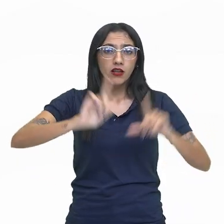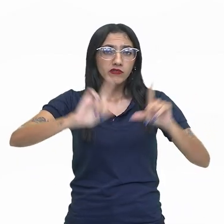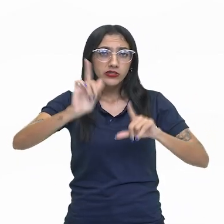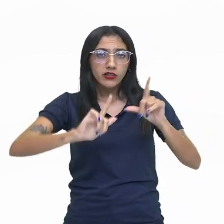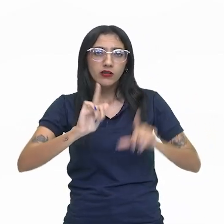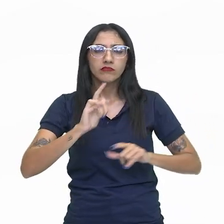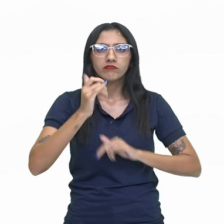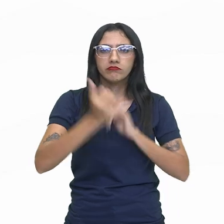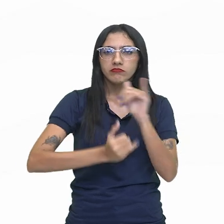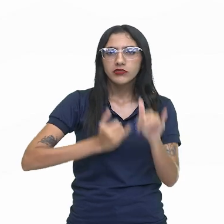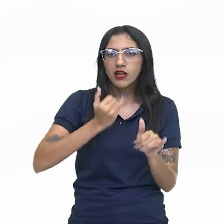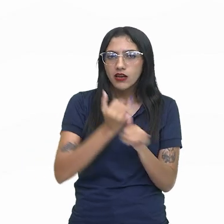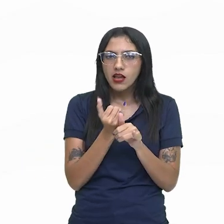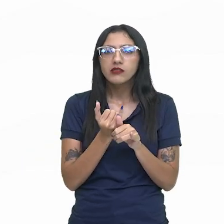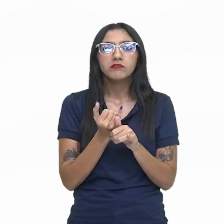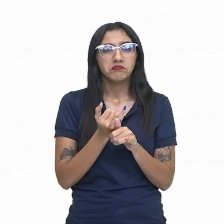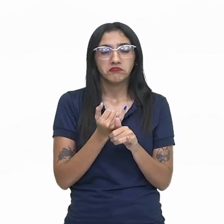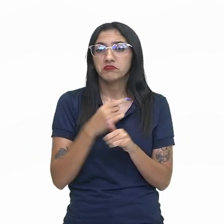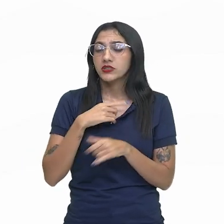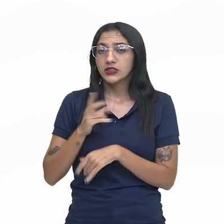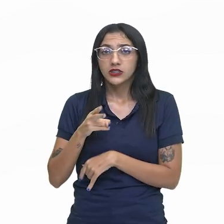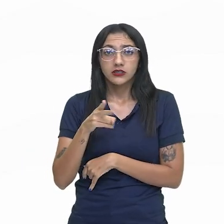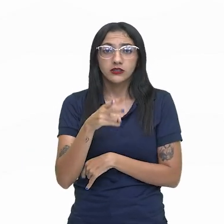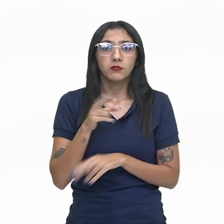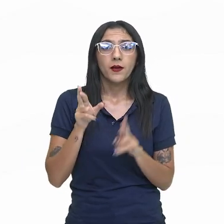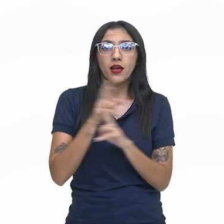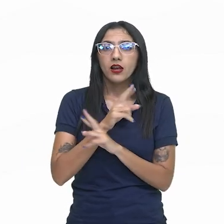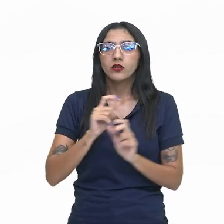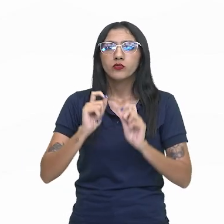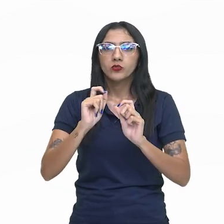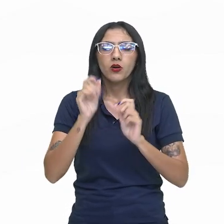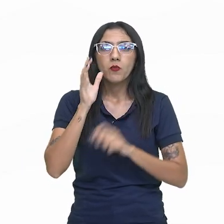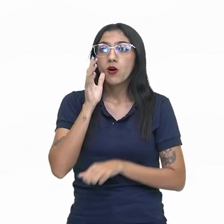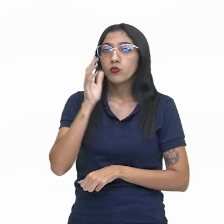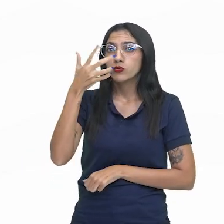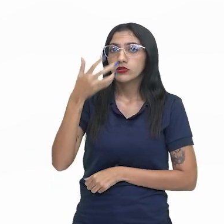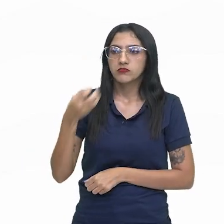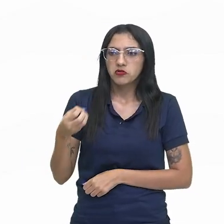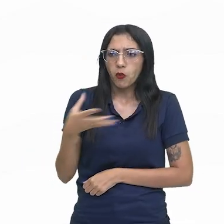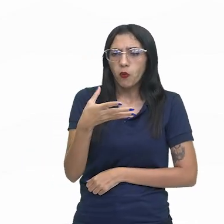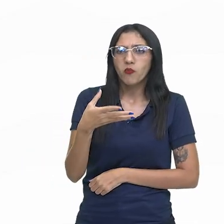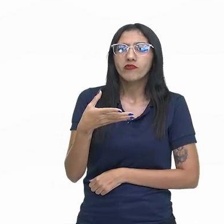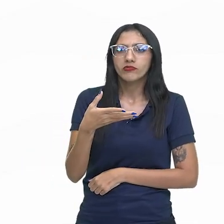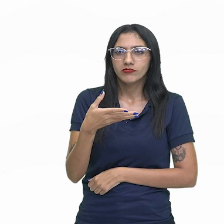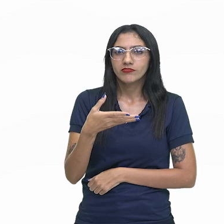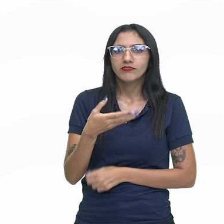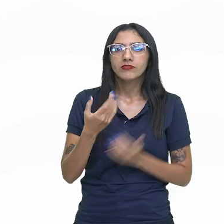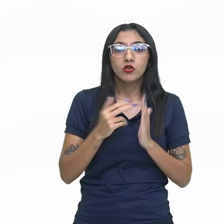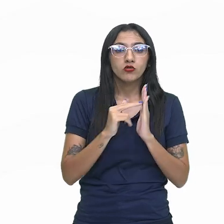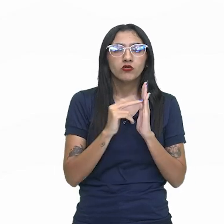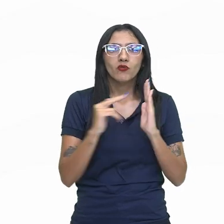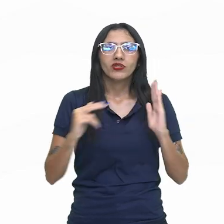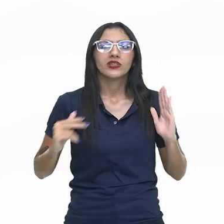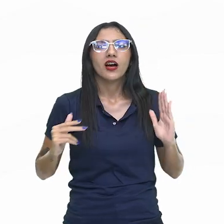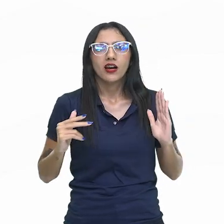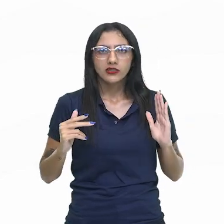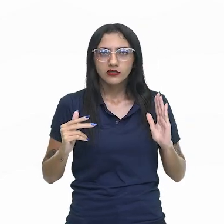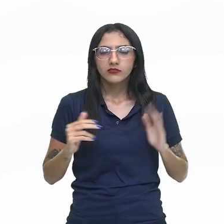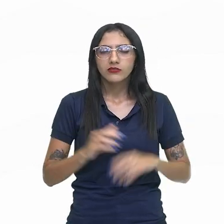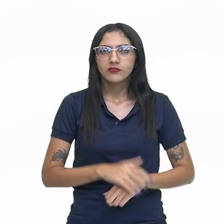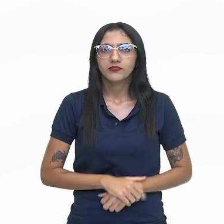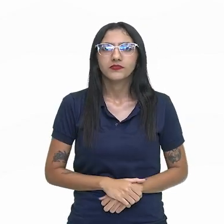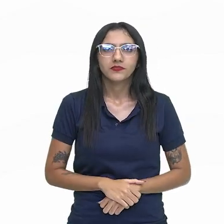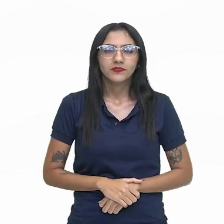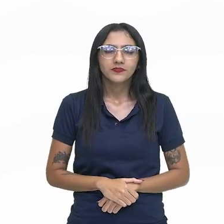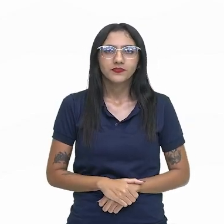na internet, e está sempre relacionada a uma ocorrência recente, a novidade ao